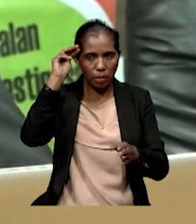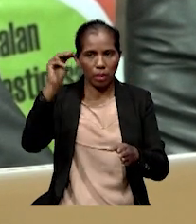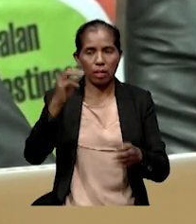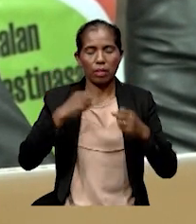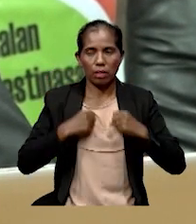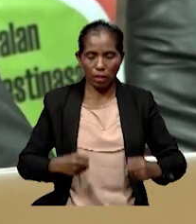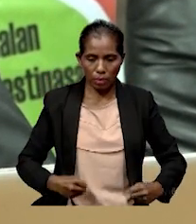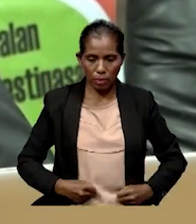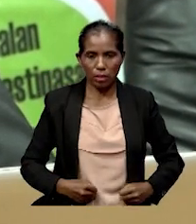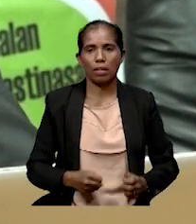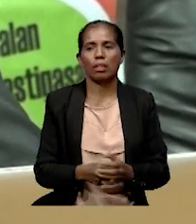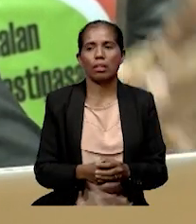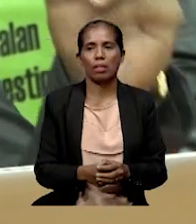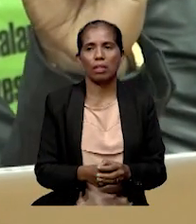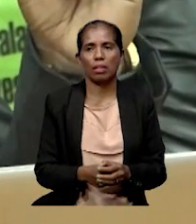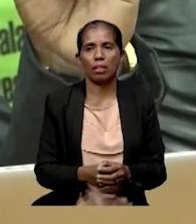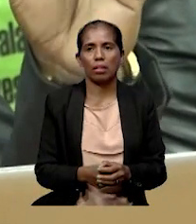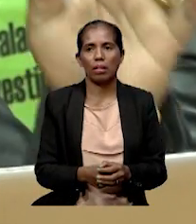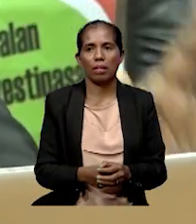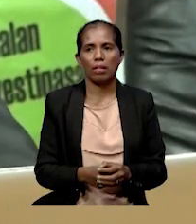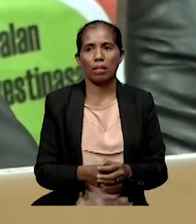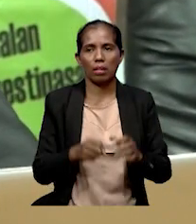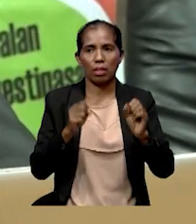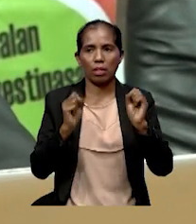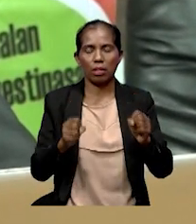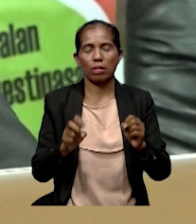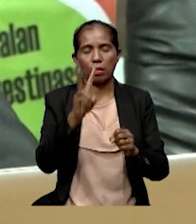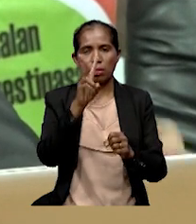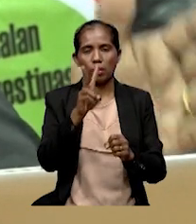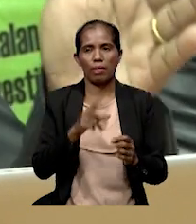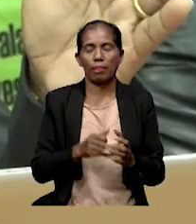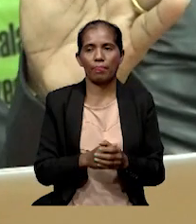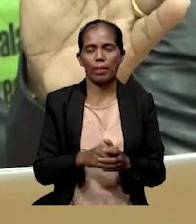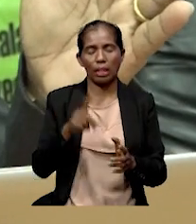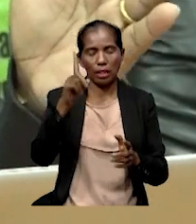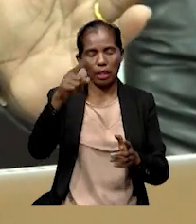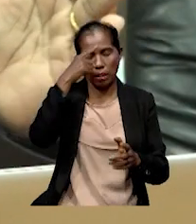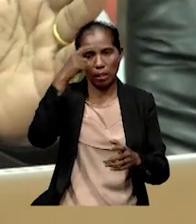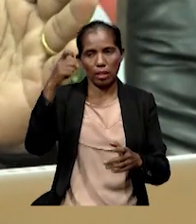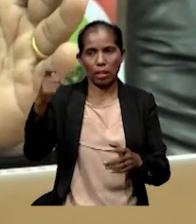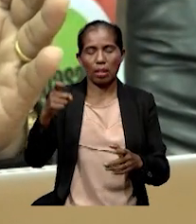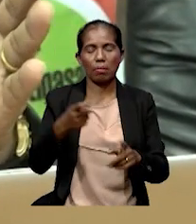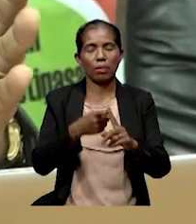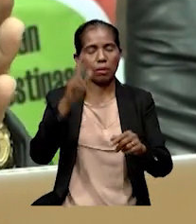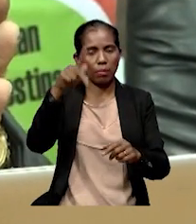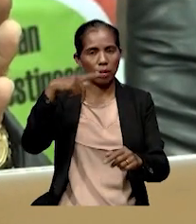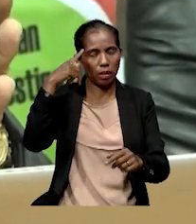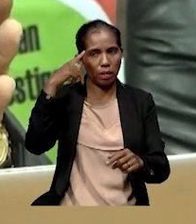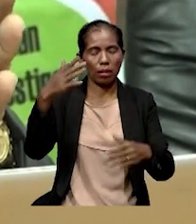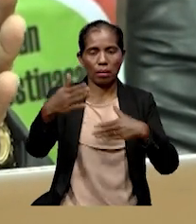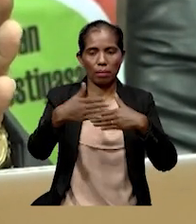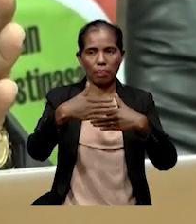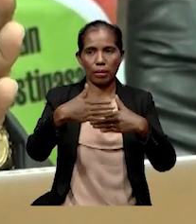Saúde Balo. Razão ia probabilidade rua. Ida tamba comícios políticos né,